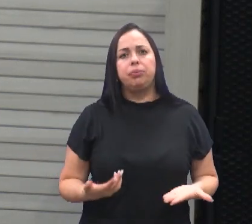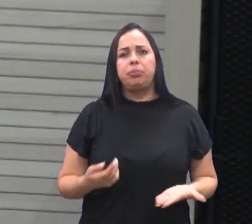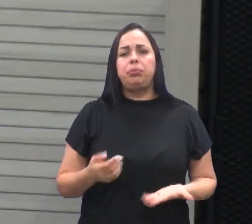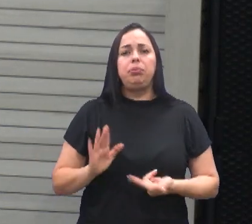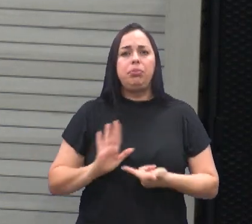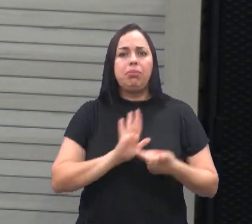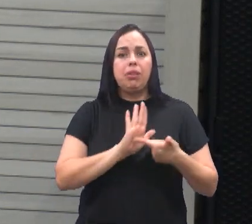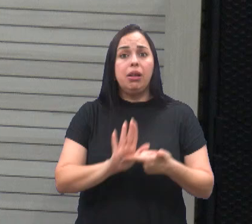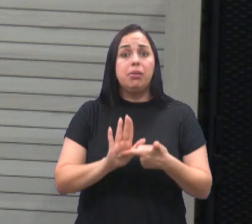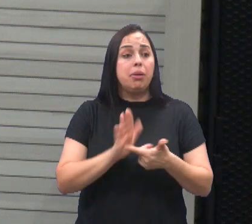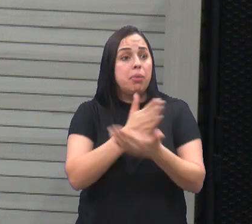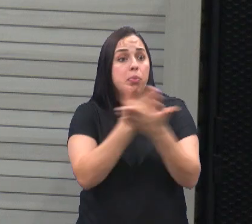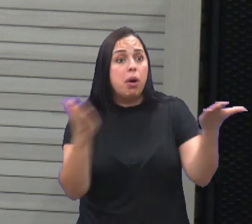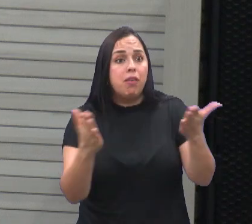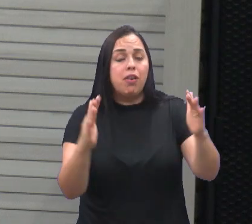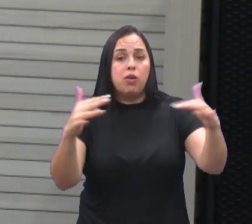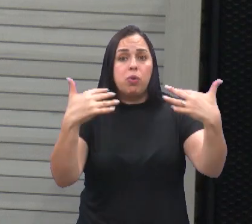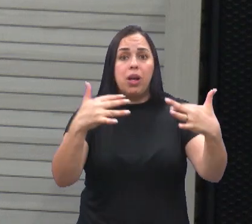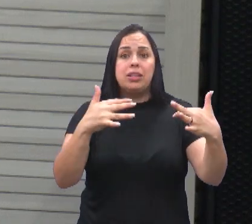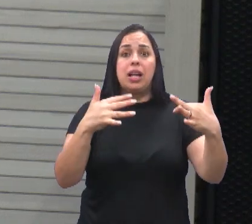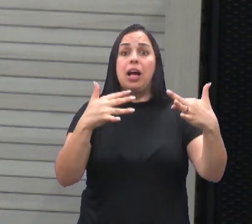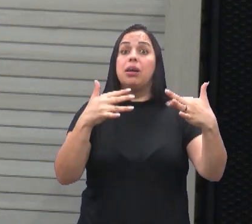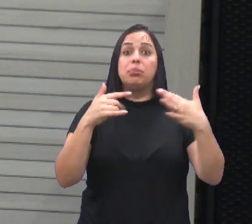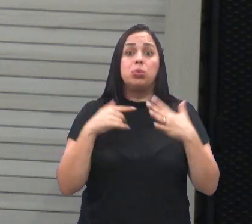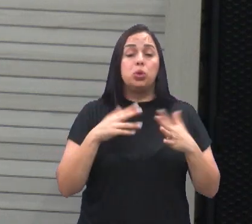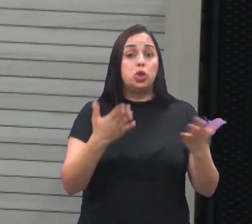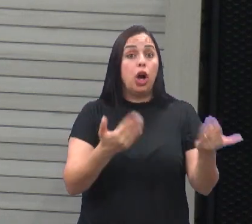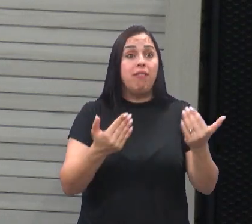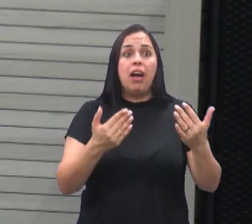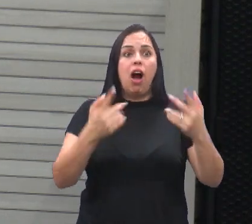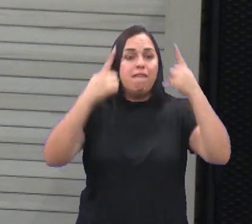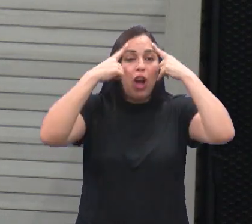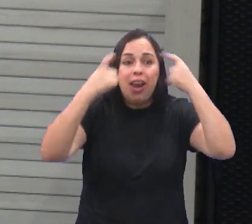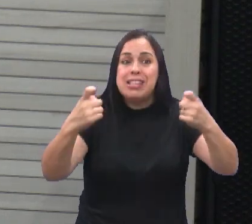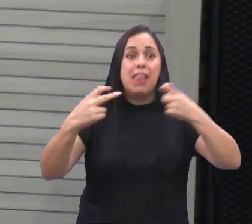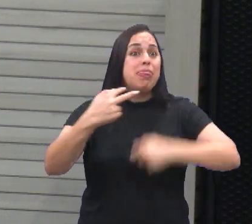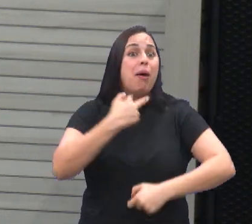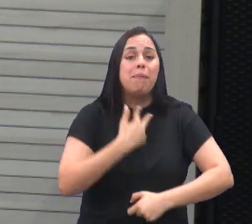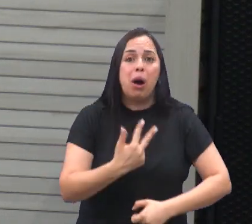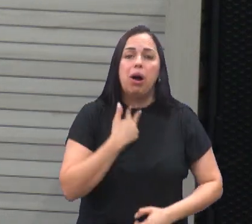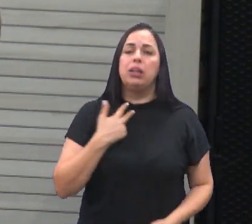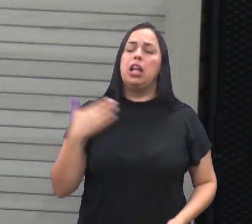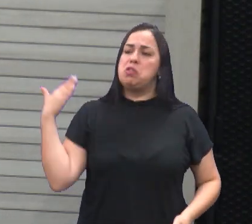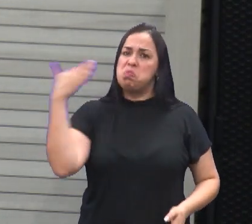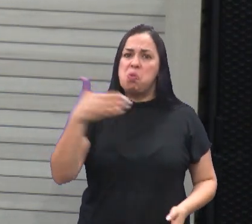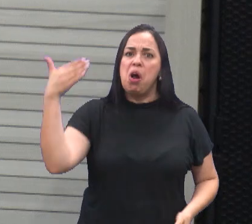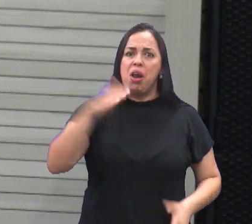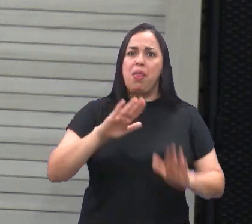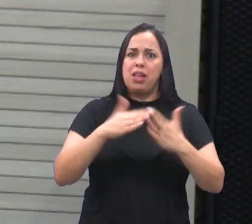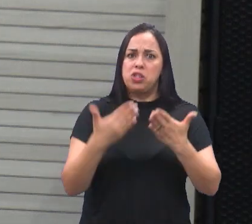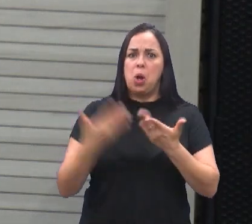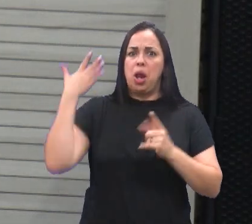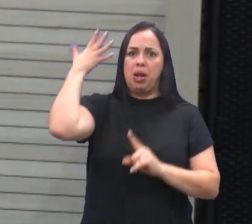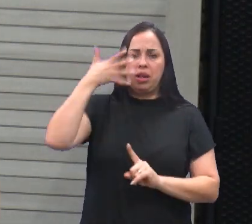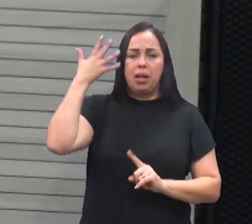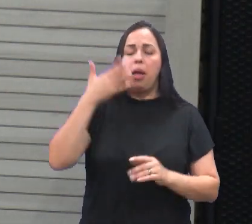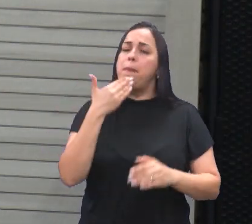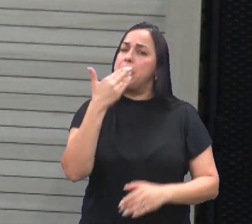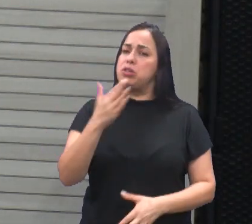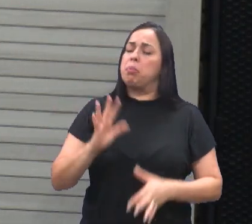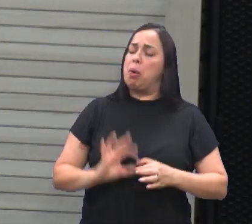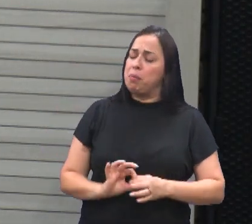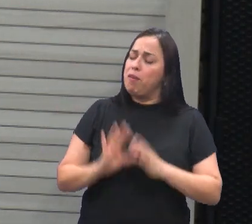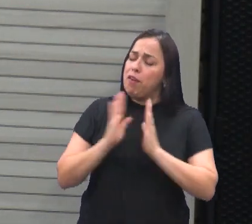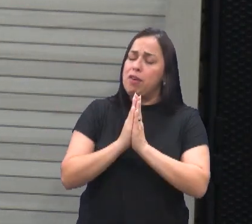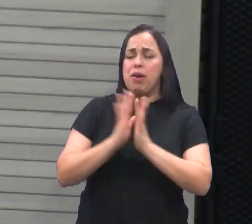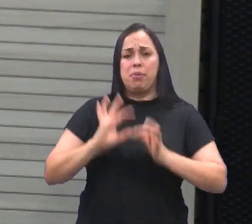para os jovens que não pode ter violência, foram em escola e tudo mais. Então, eu peço autorização, que já fique